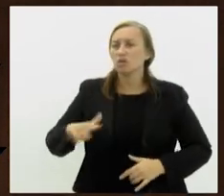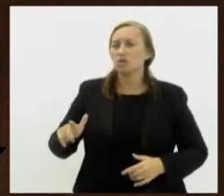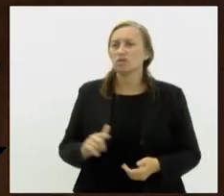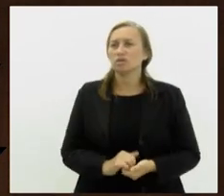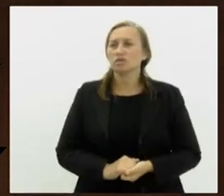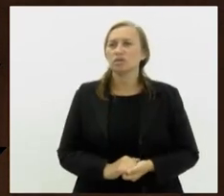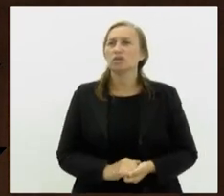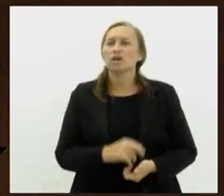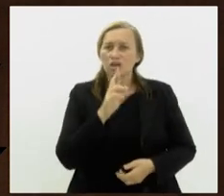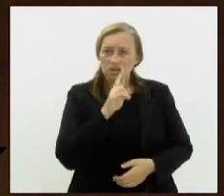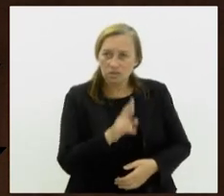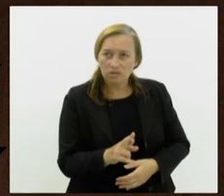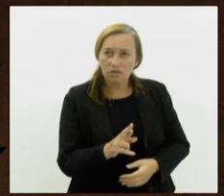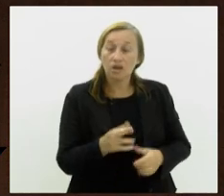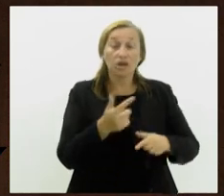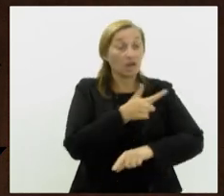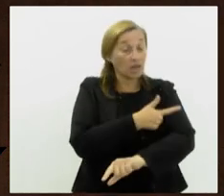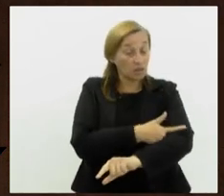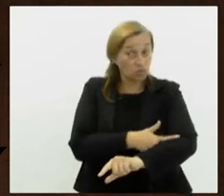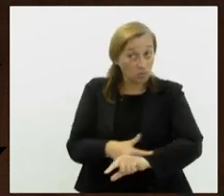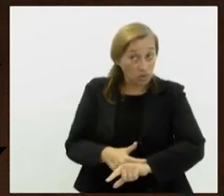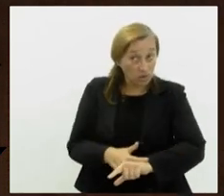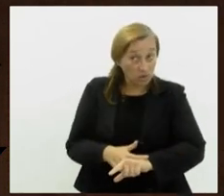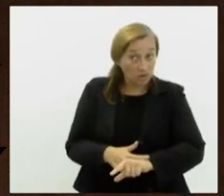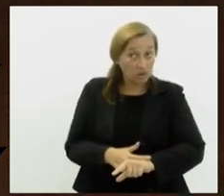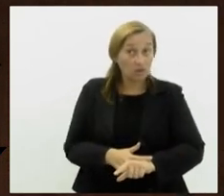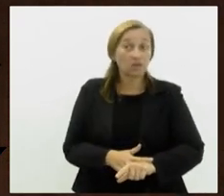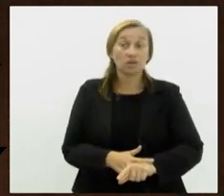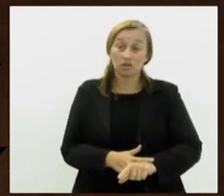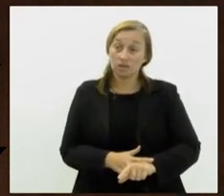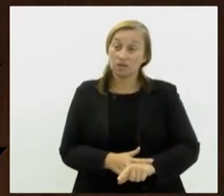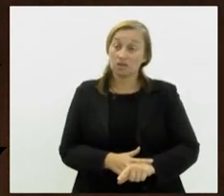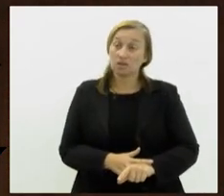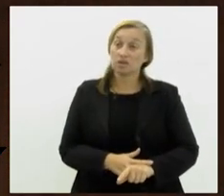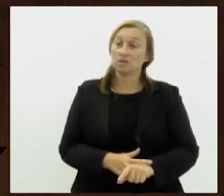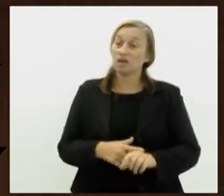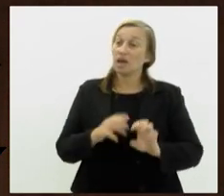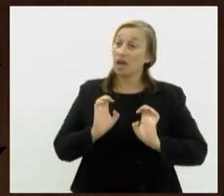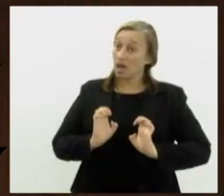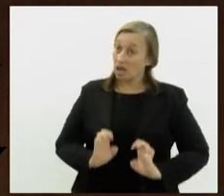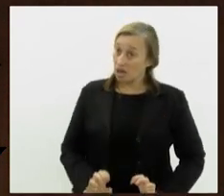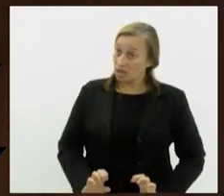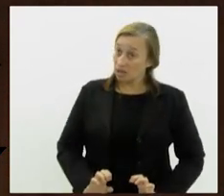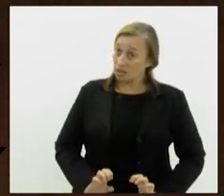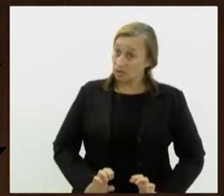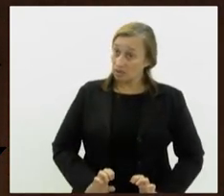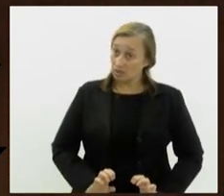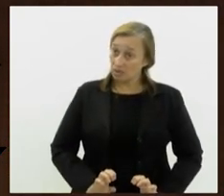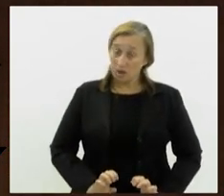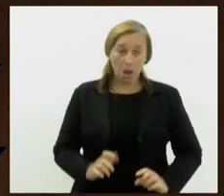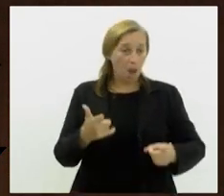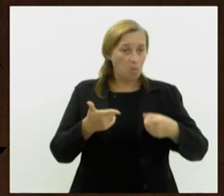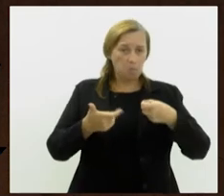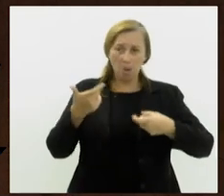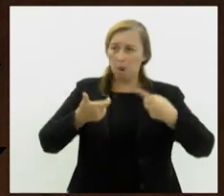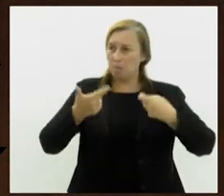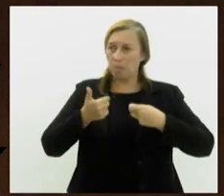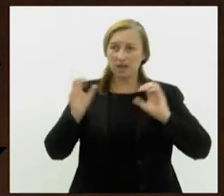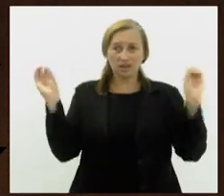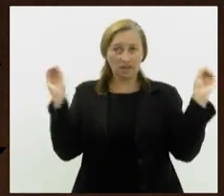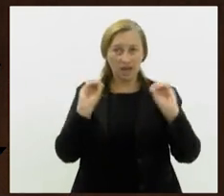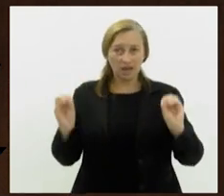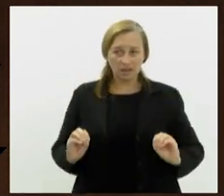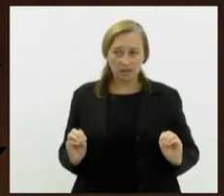a resposta educada, cordata e civilizada, sem tiro, nem porrada, nem bomba, que eu